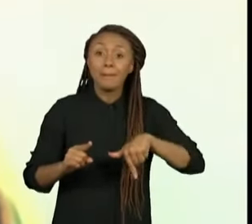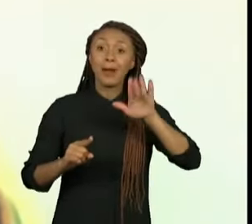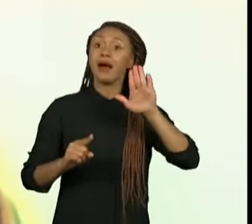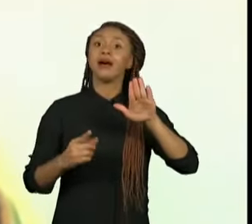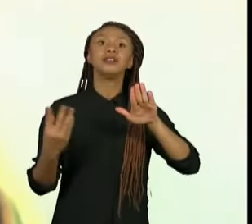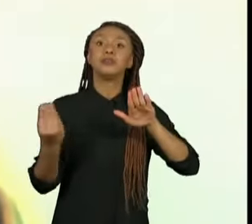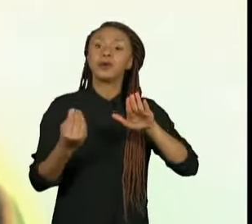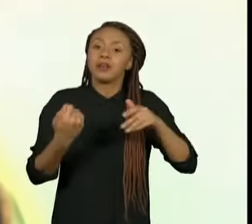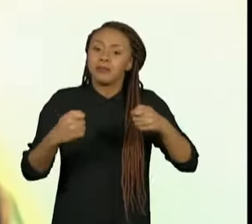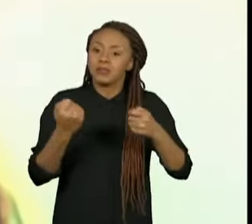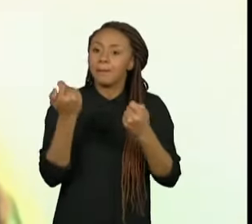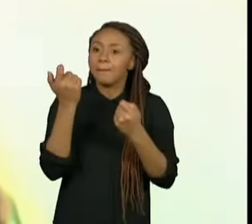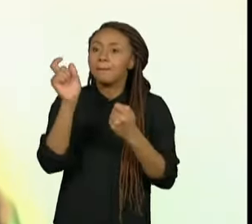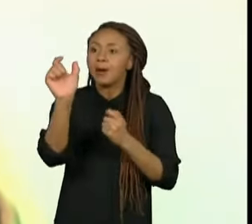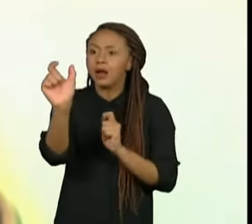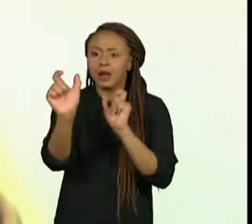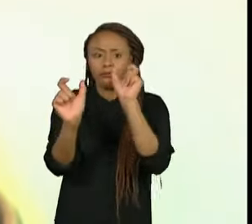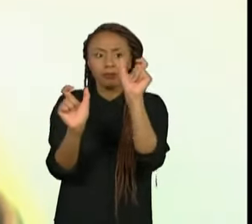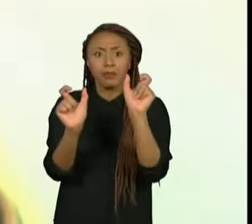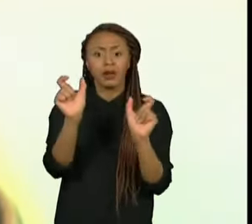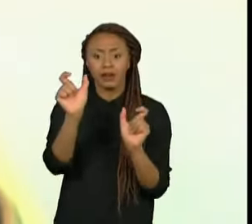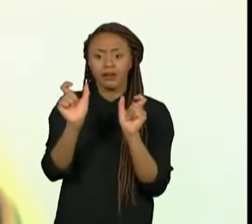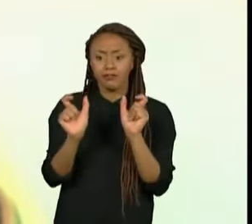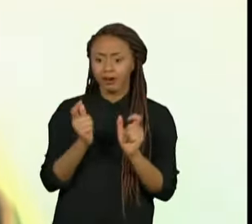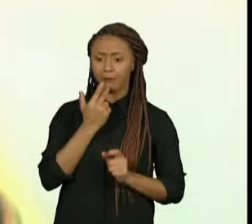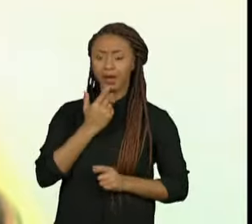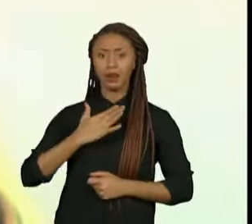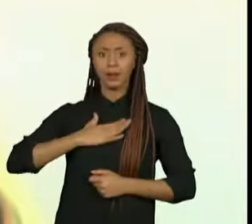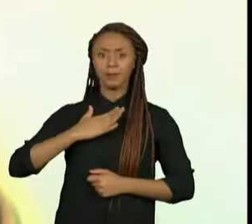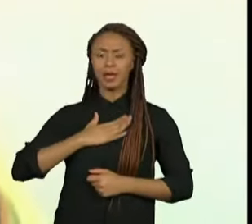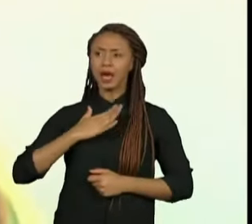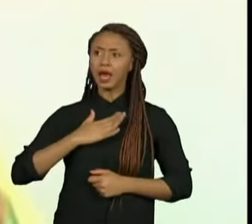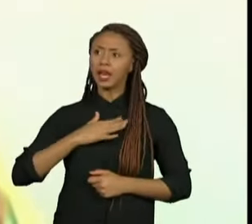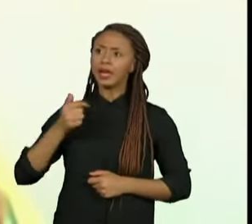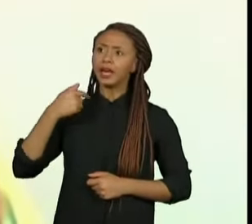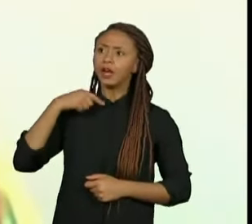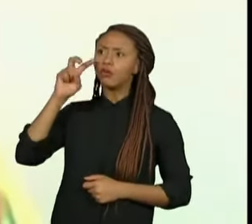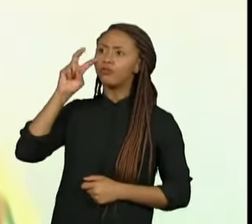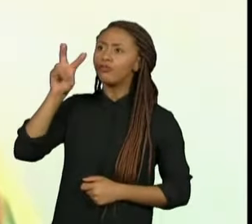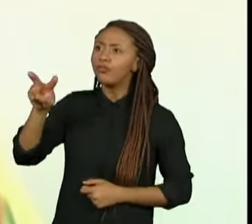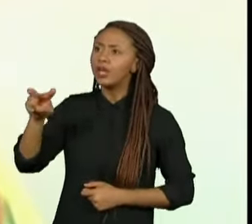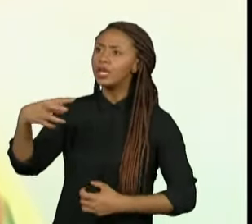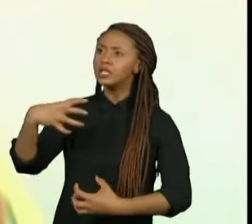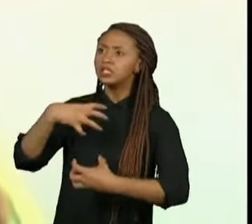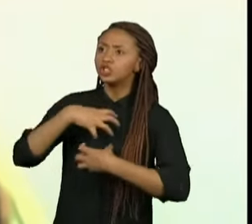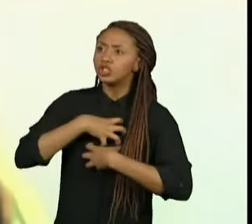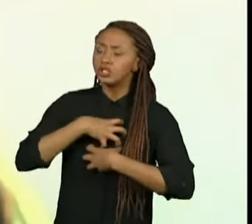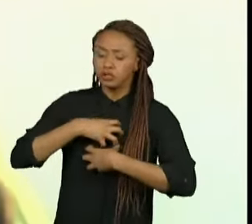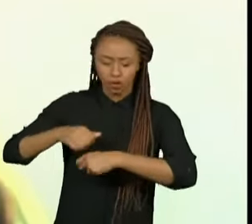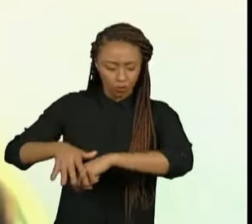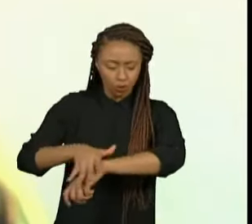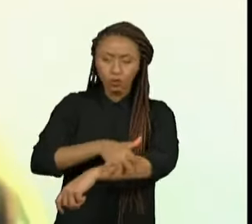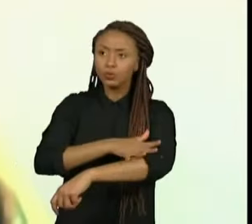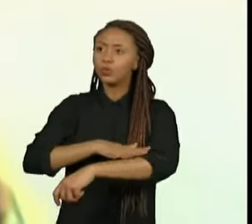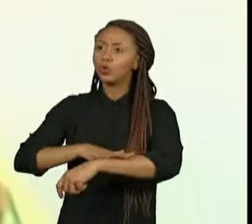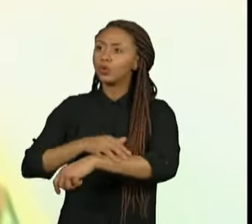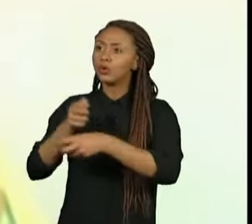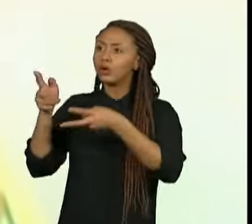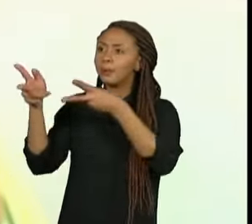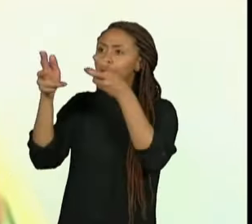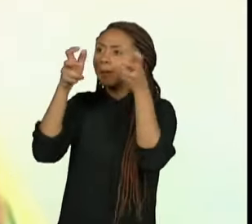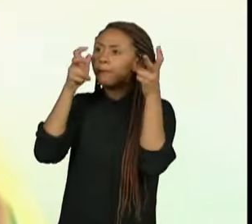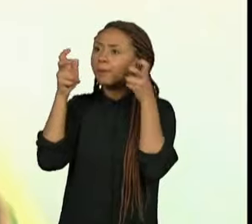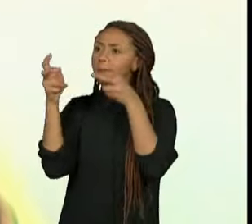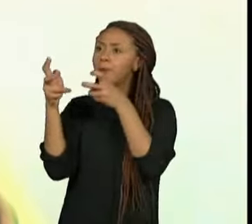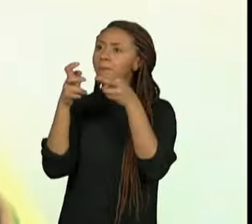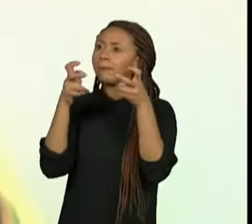buscar as palavras para traduzir o que você viu, para traduzir o que você sente, para traduzir